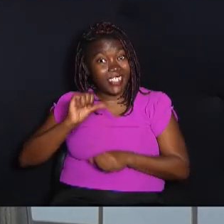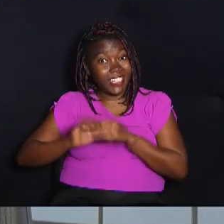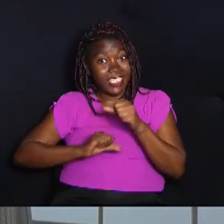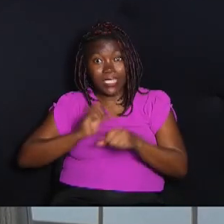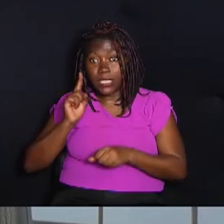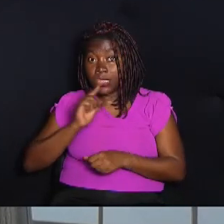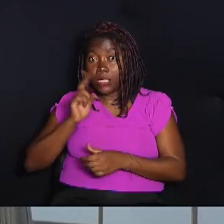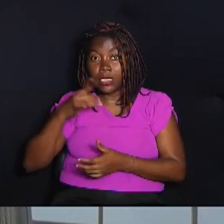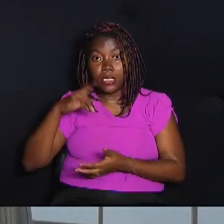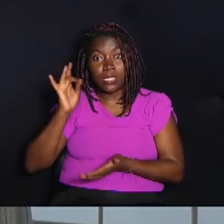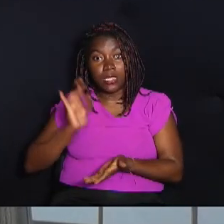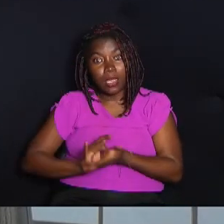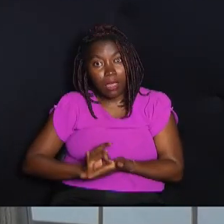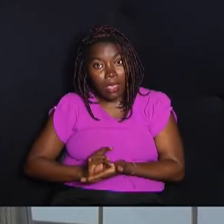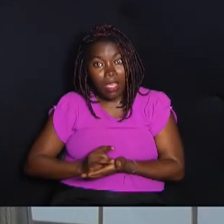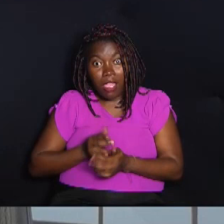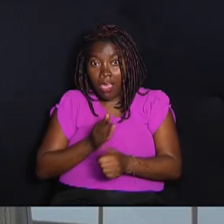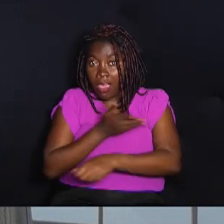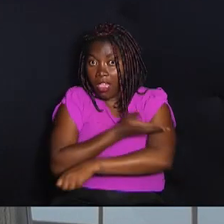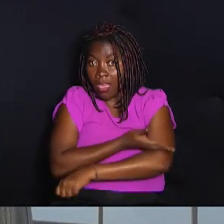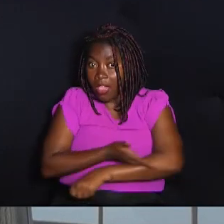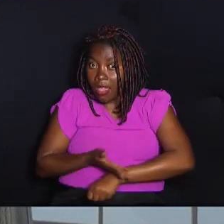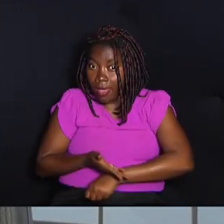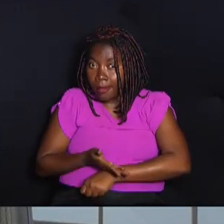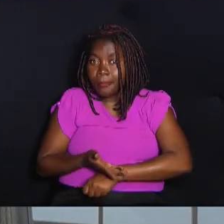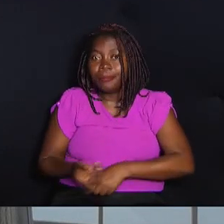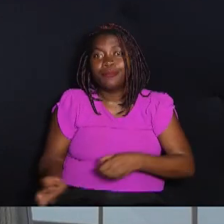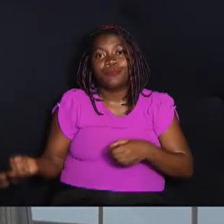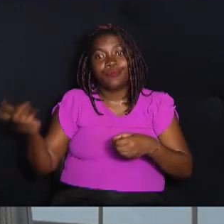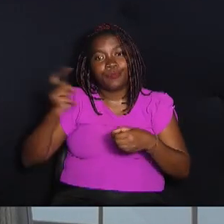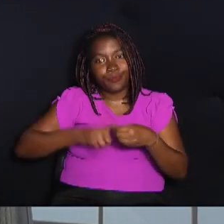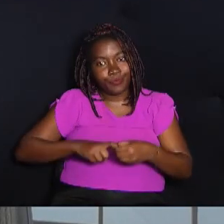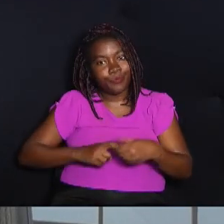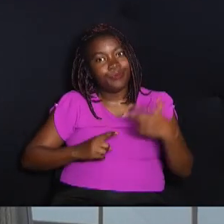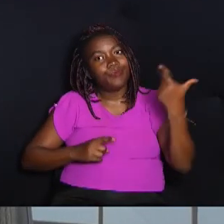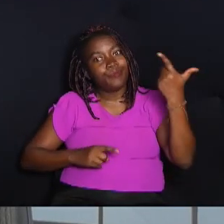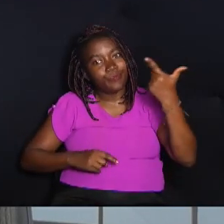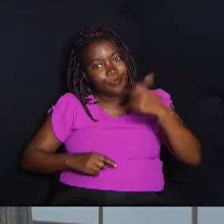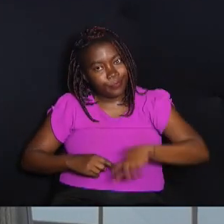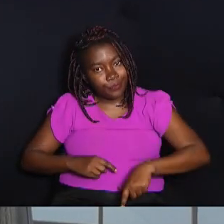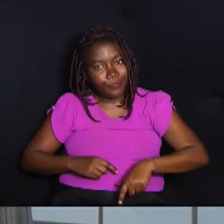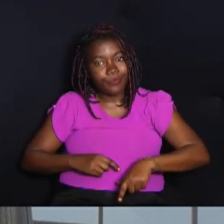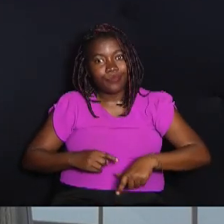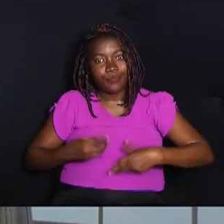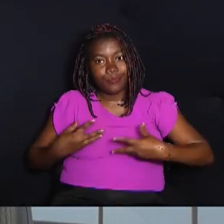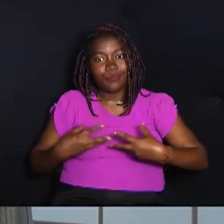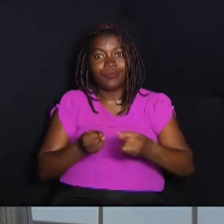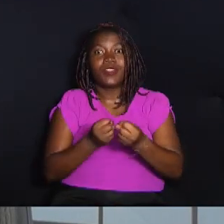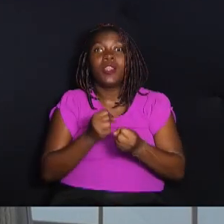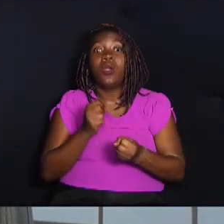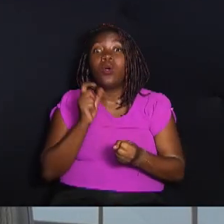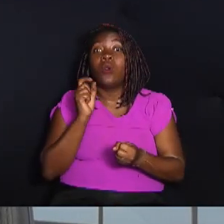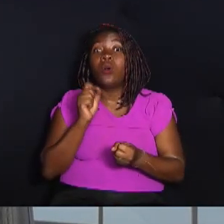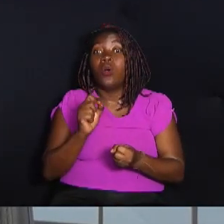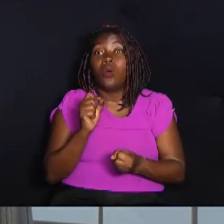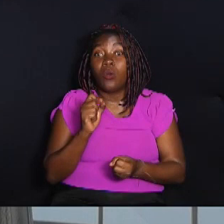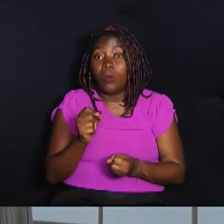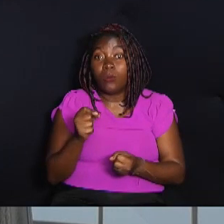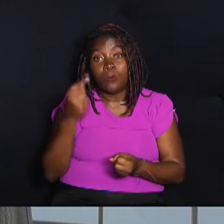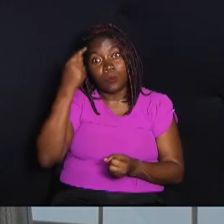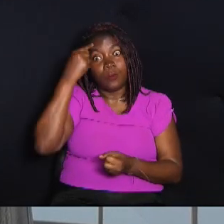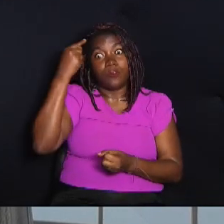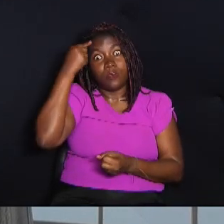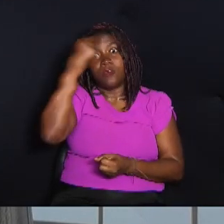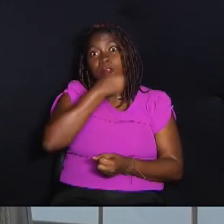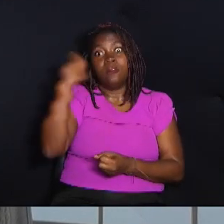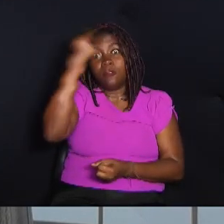verdade os seus hábitos, você cai novamente na armadilha do excesso de produtividade, e aí você tem,